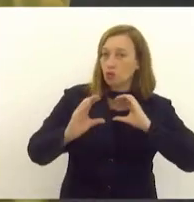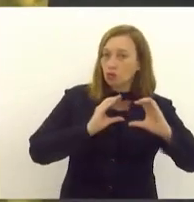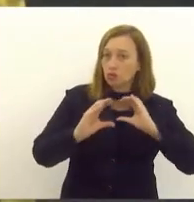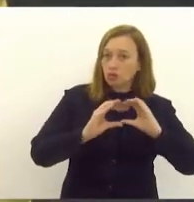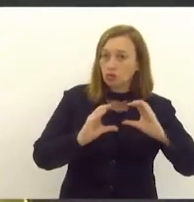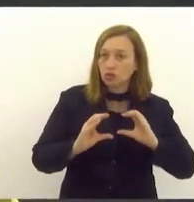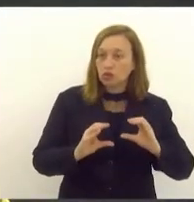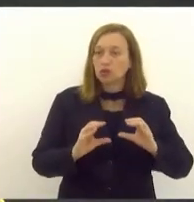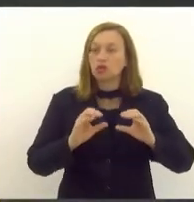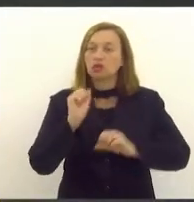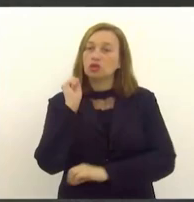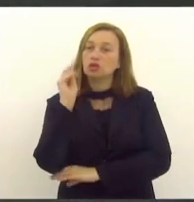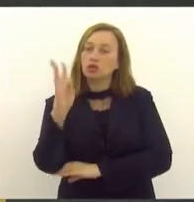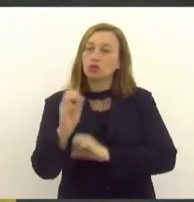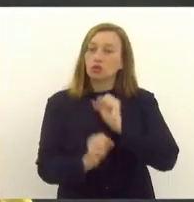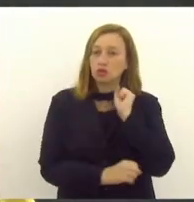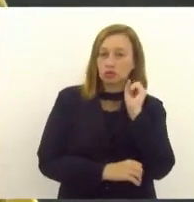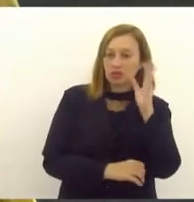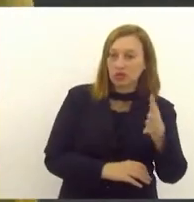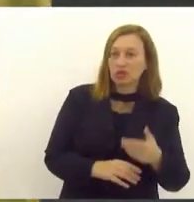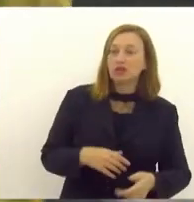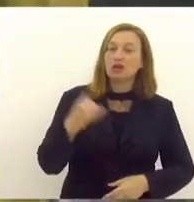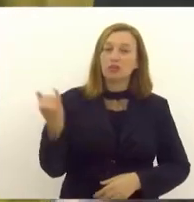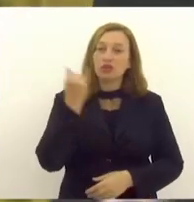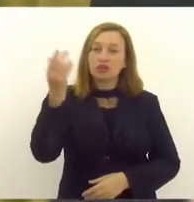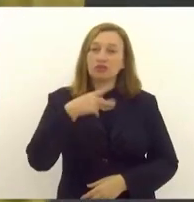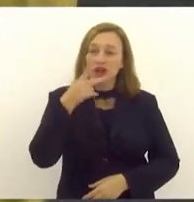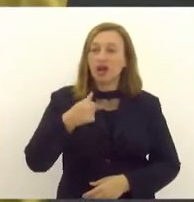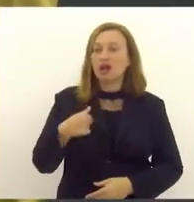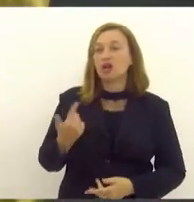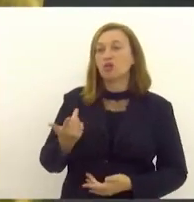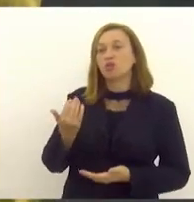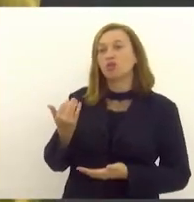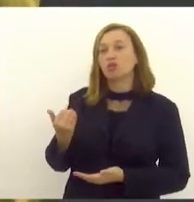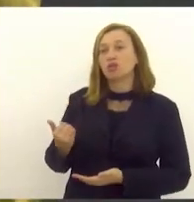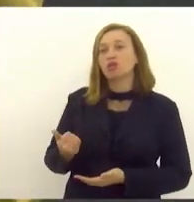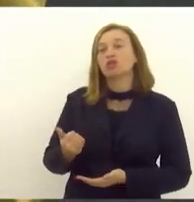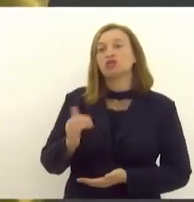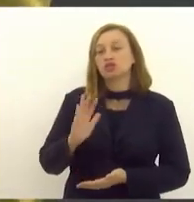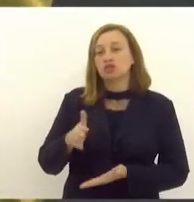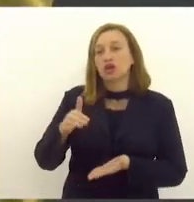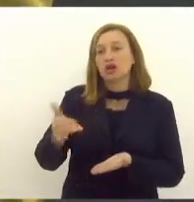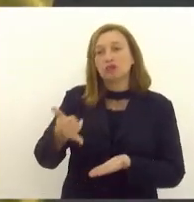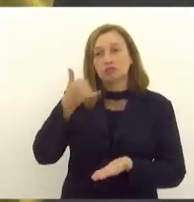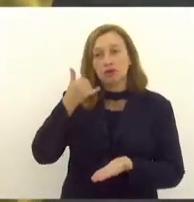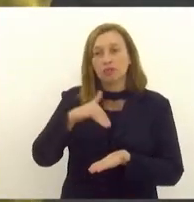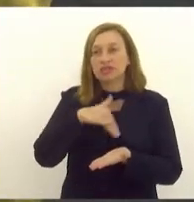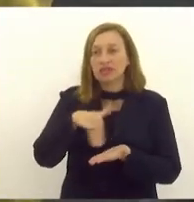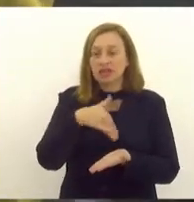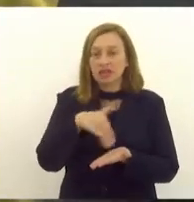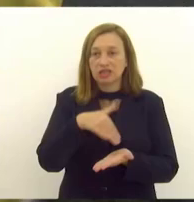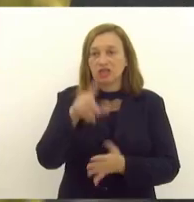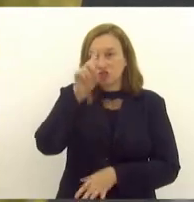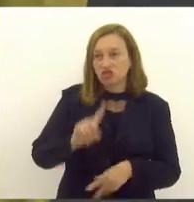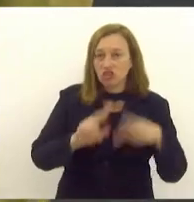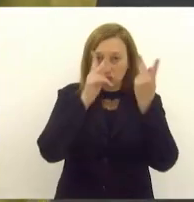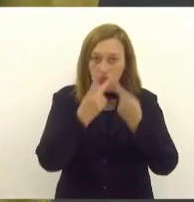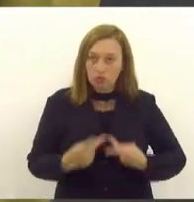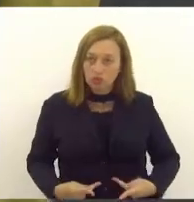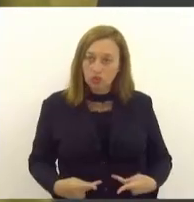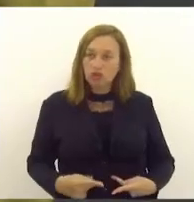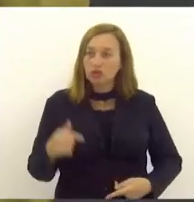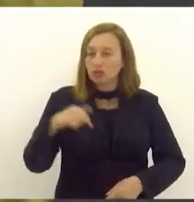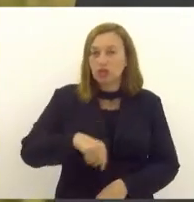e ambientalistas importante dizer que fiz contato inclusive com a secretária de direitos humanos